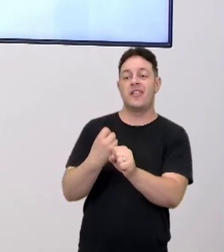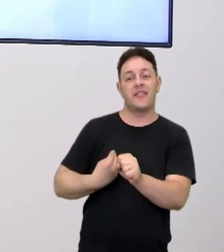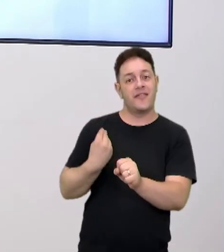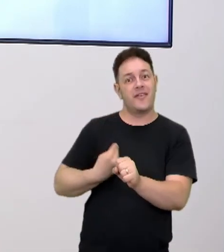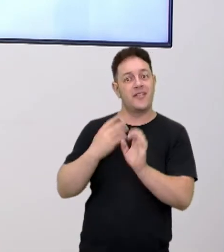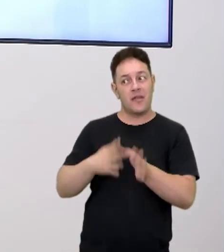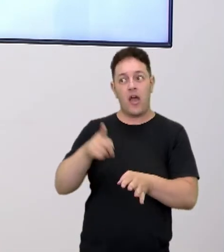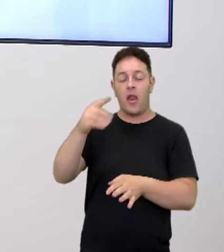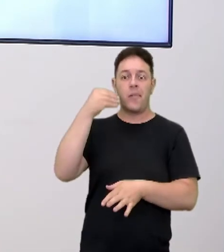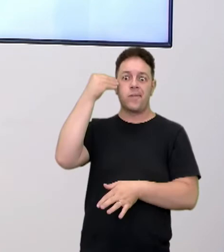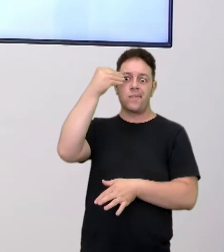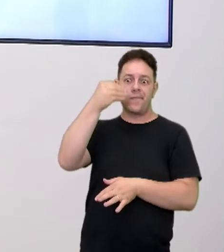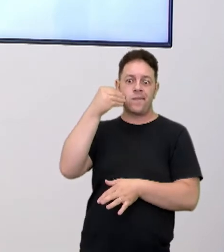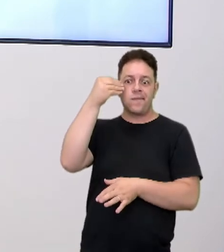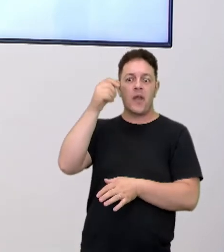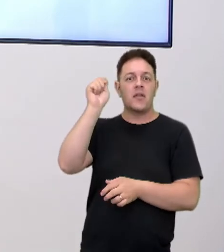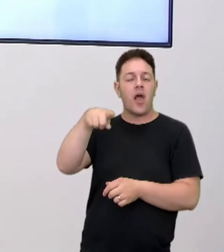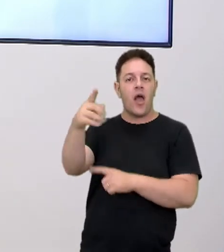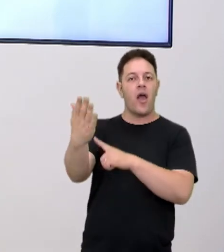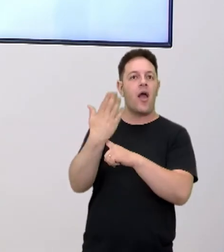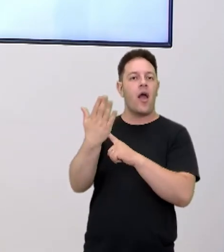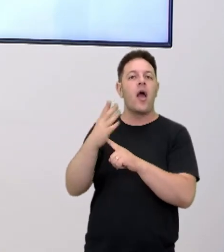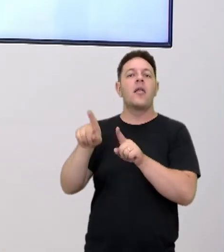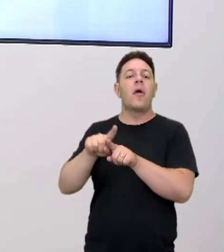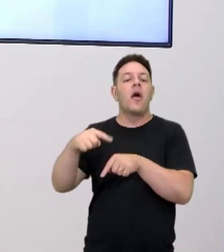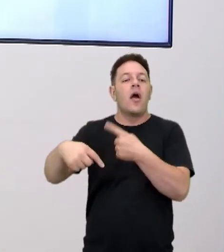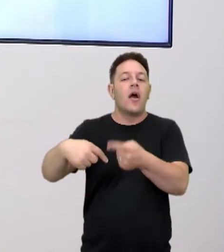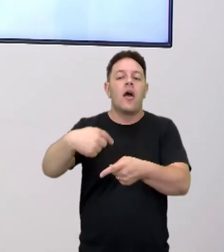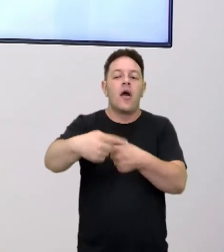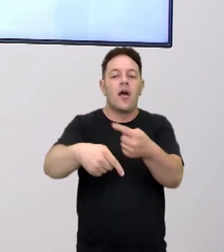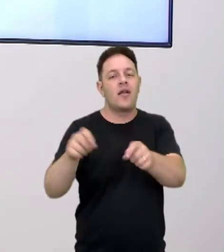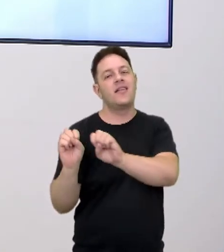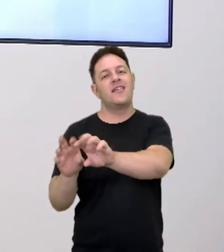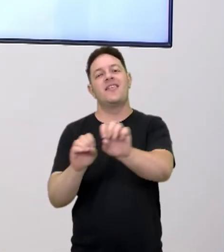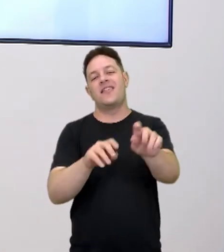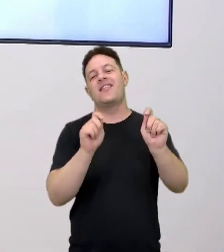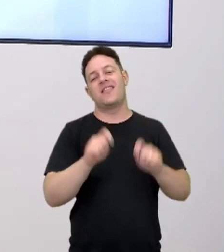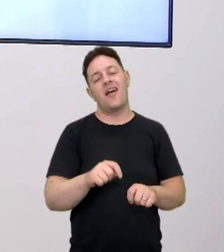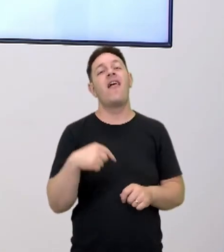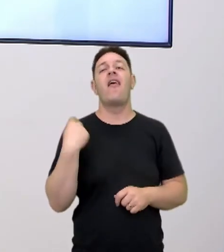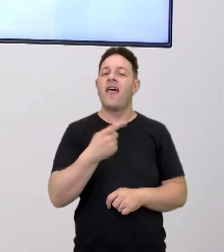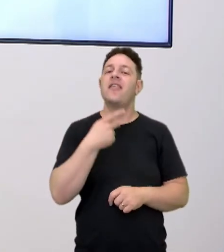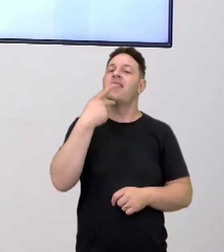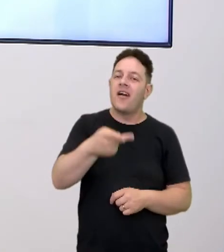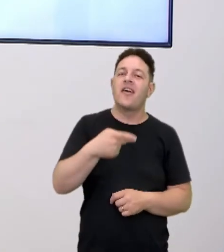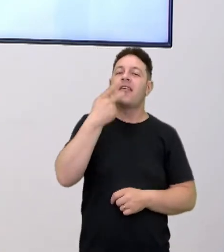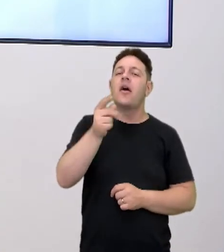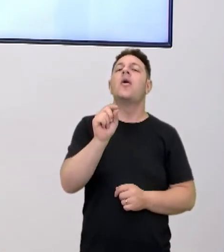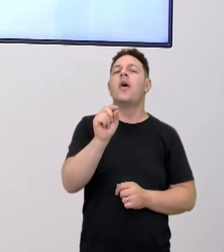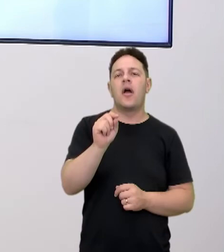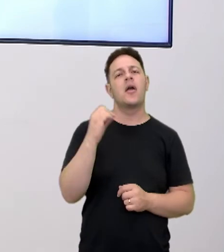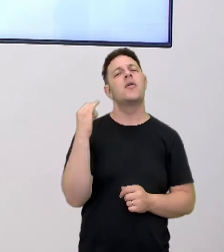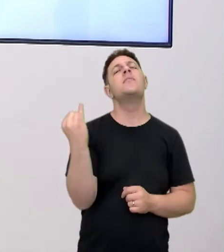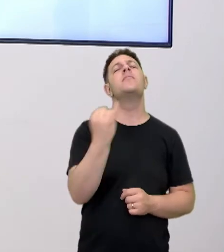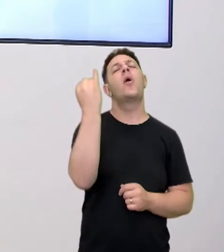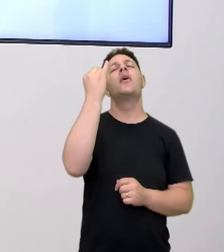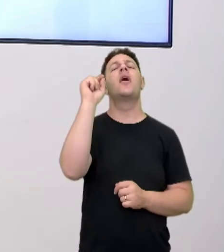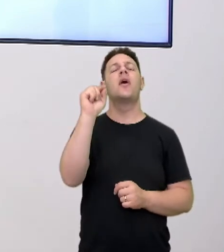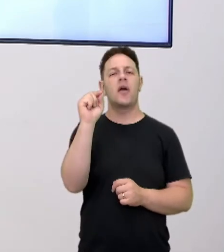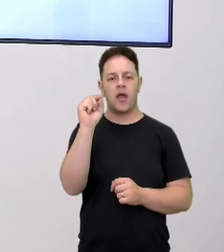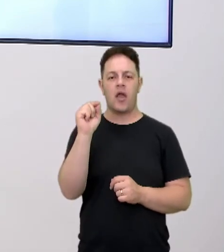podem passar essas experiências para as gerações anteriores. E é por isso que a gente fala tanto que é muito importante que a gente não faça